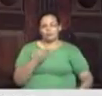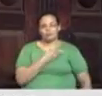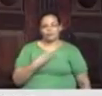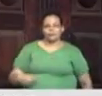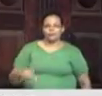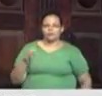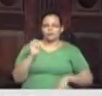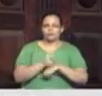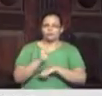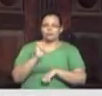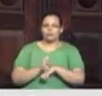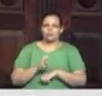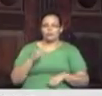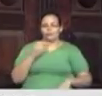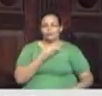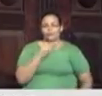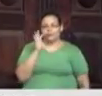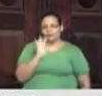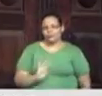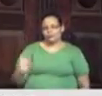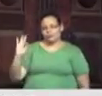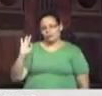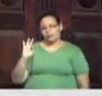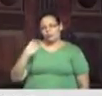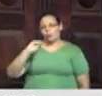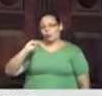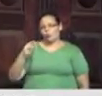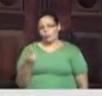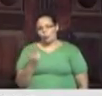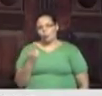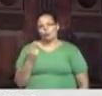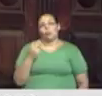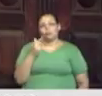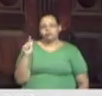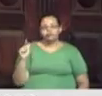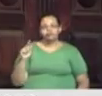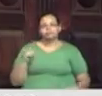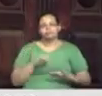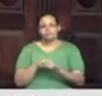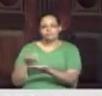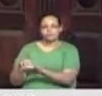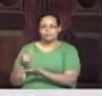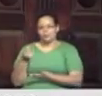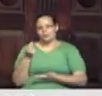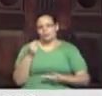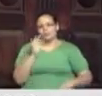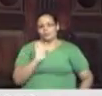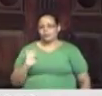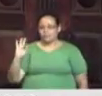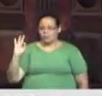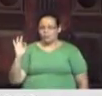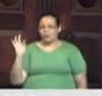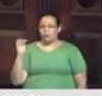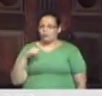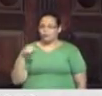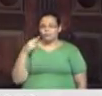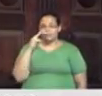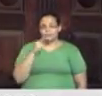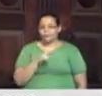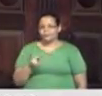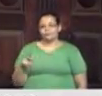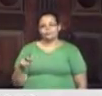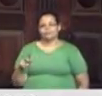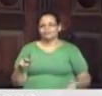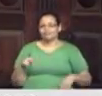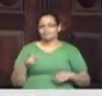do Estado com a União Federal ou com instituições financeiras federais. Na nossa visão, isso é um gigantesco